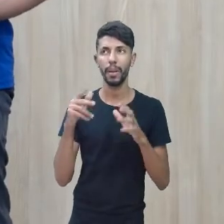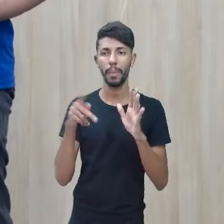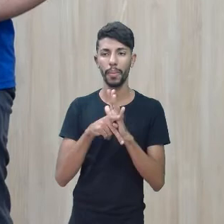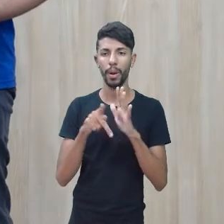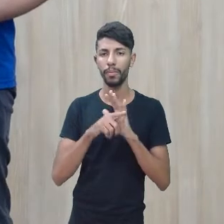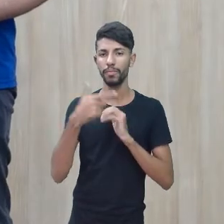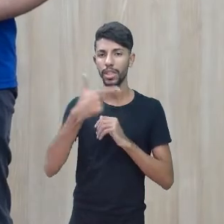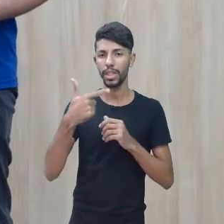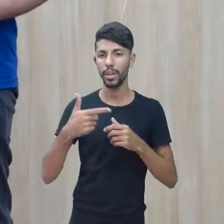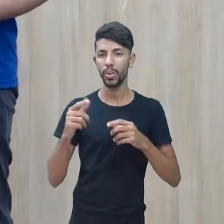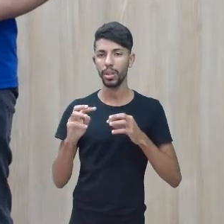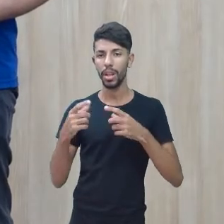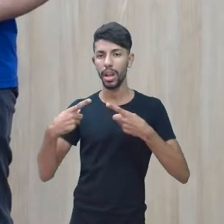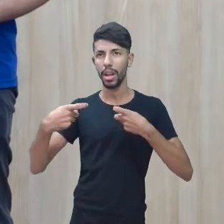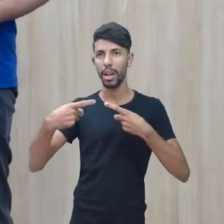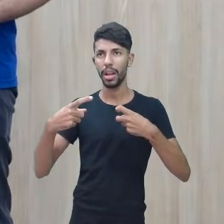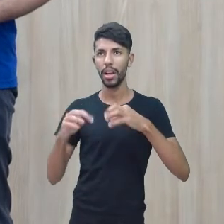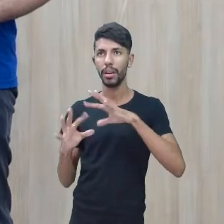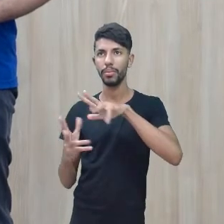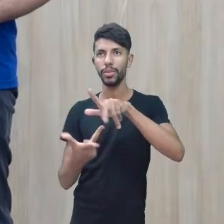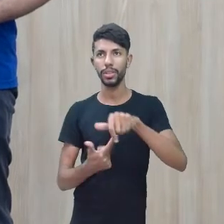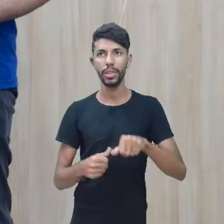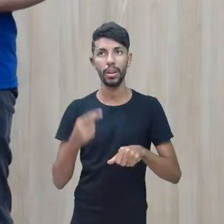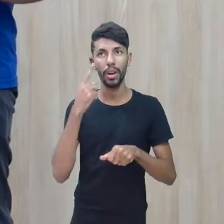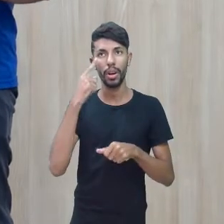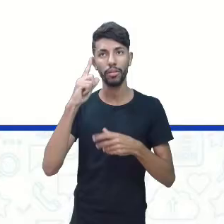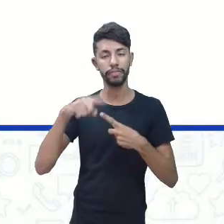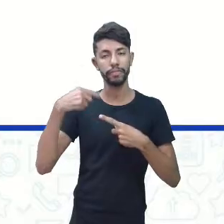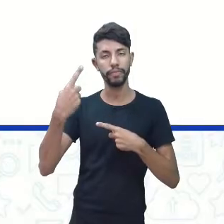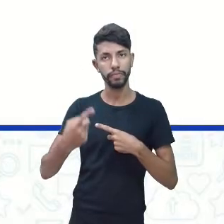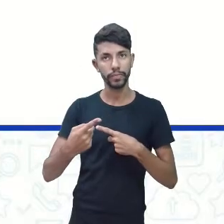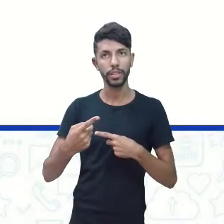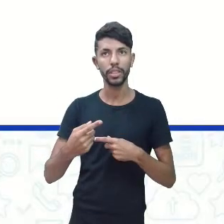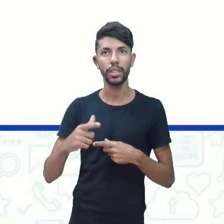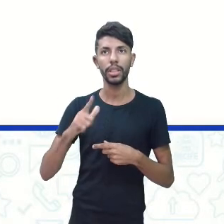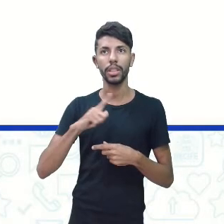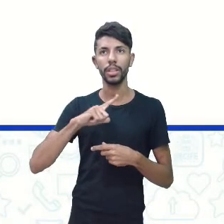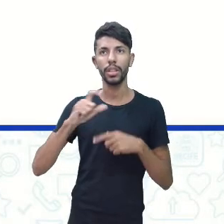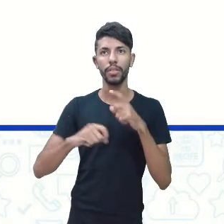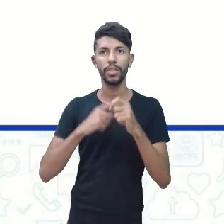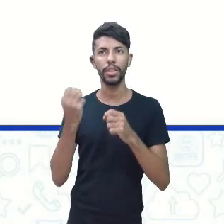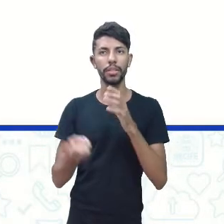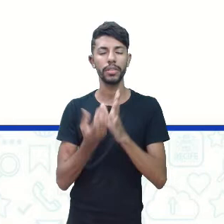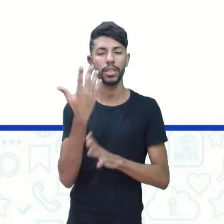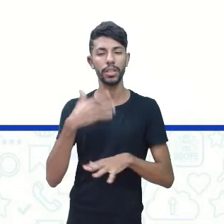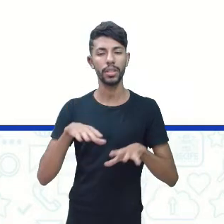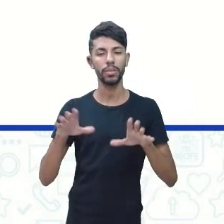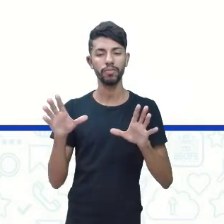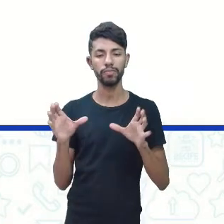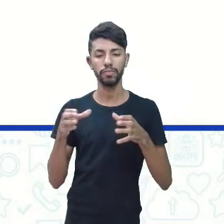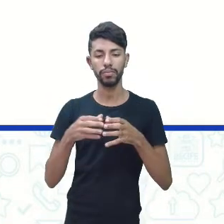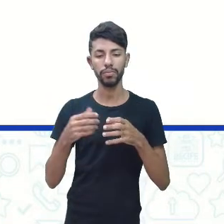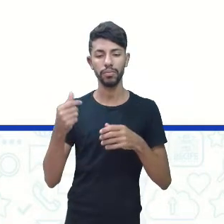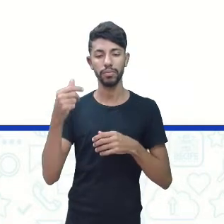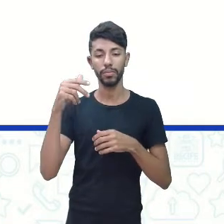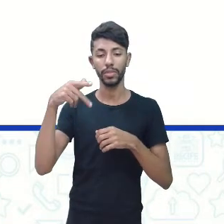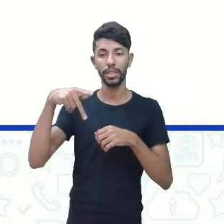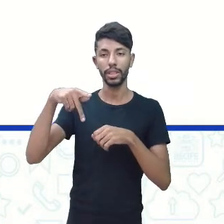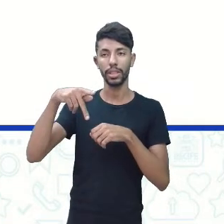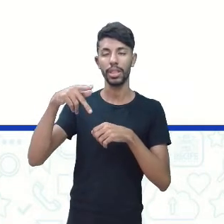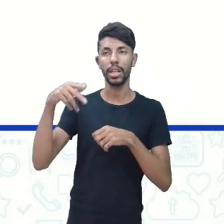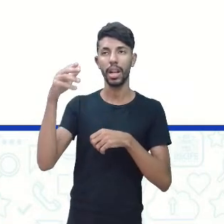Mundial, vamos seguindo aqui, ó. Após a Segunda Guerra Mundial, com a criação do Partido Nacional Africano, formado por